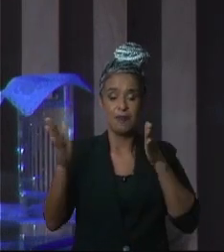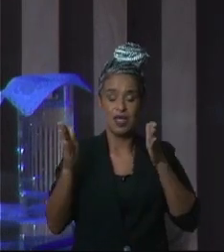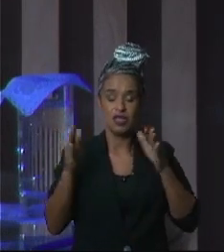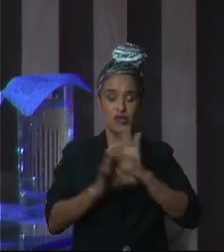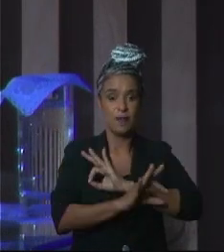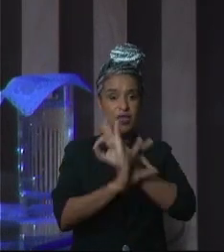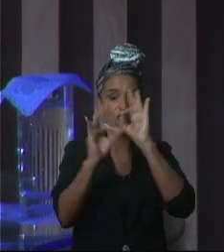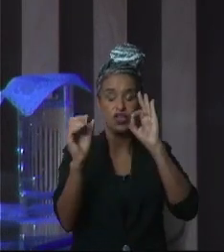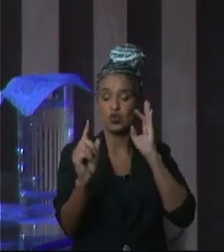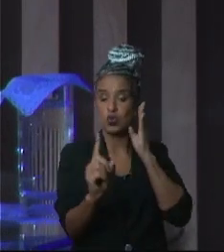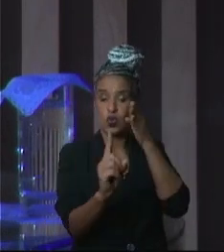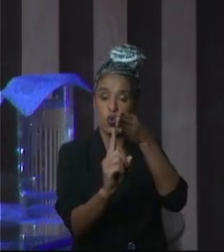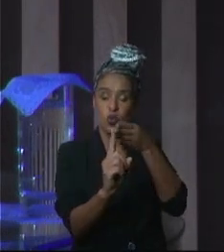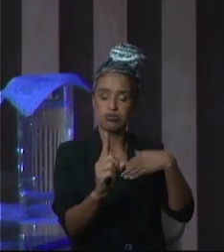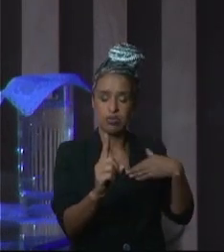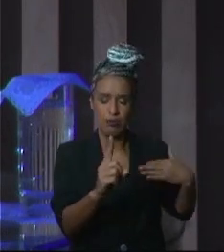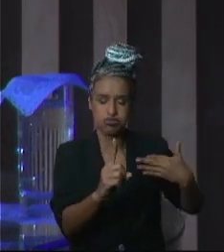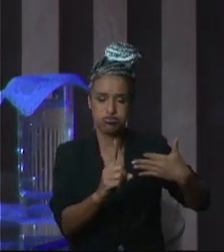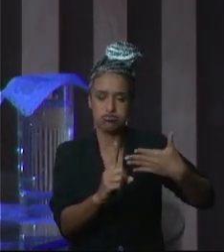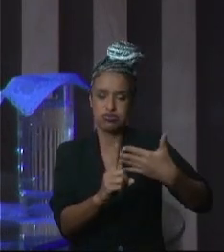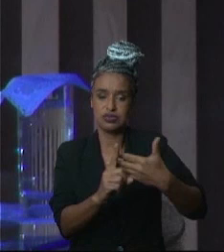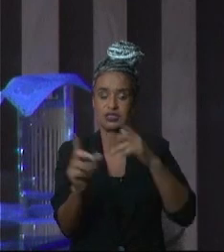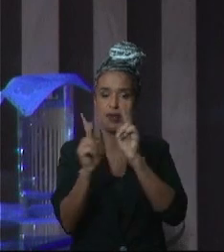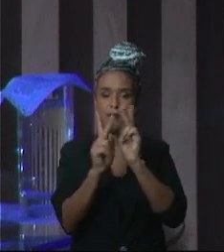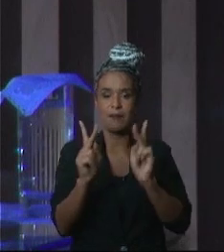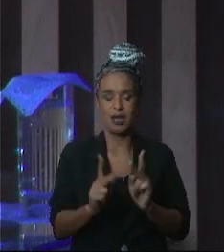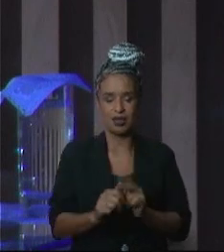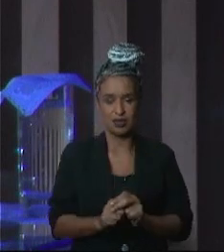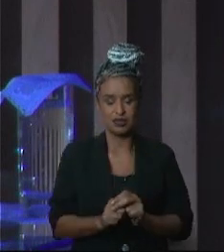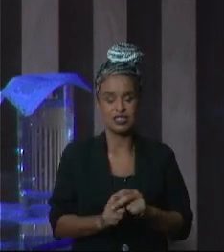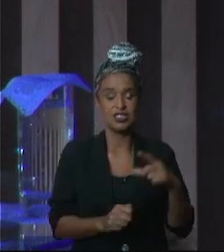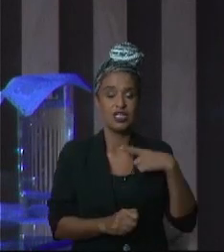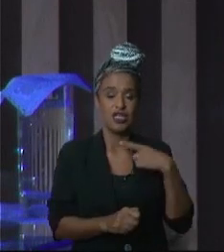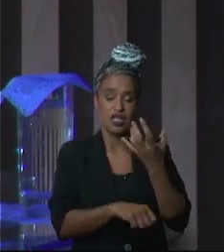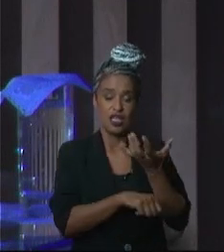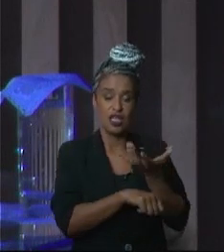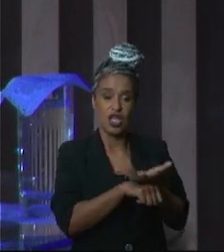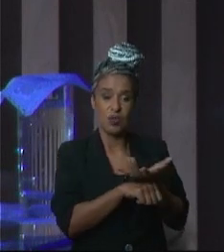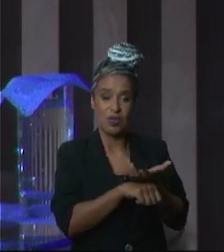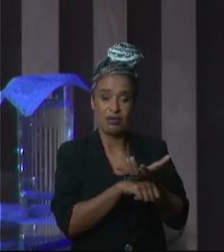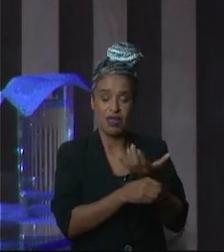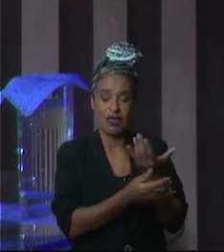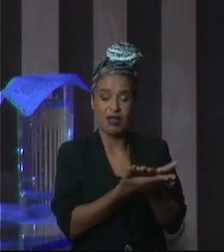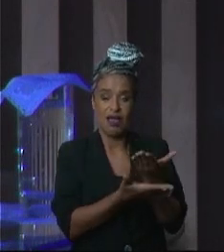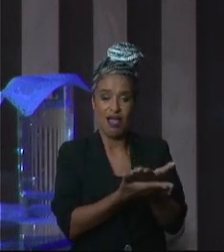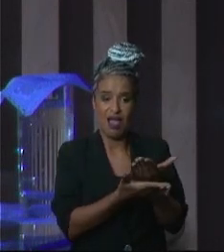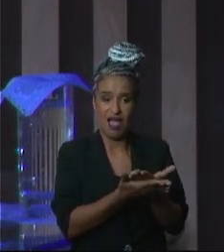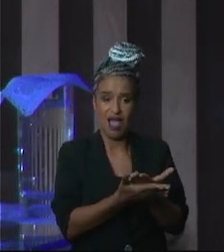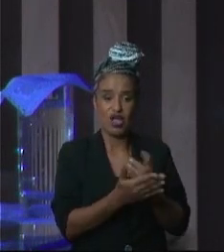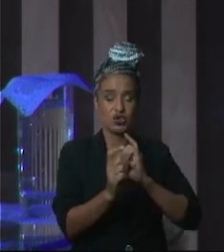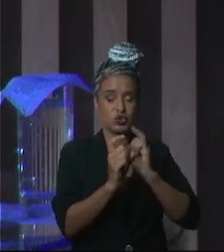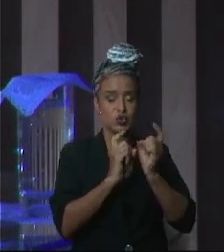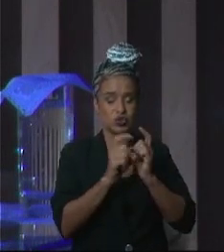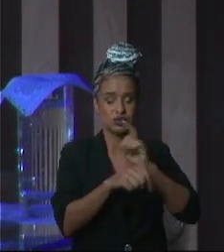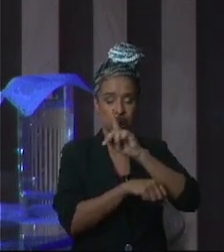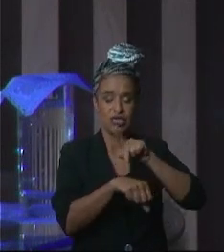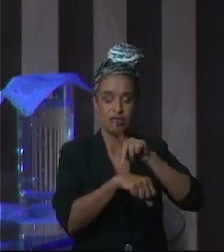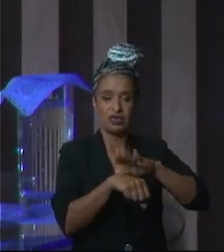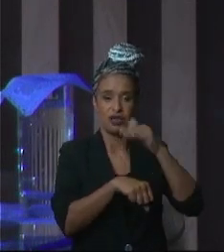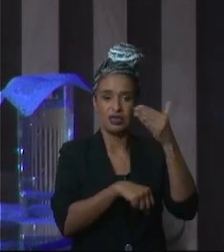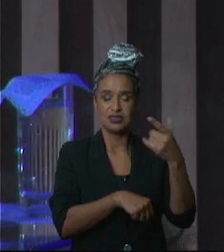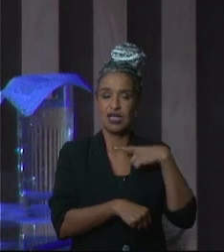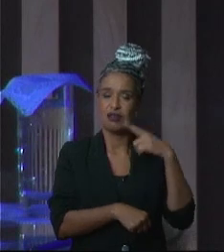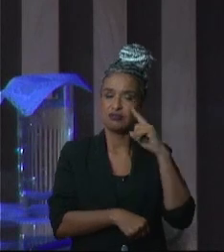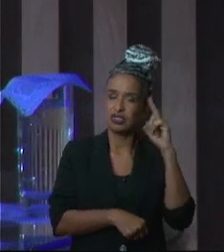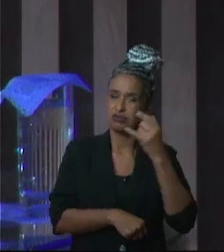paz global. Eu sou professor, dei aula sobre instituições internacionais durante muito tempo e há 20 anos eu escuto que o sistema